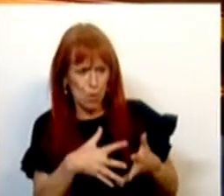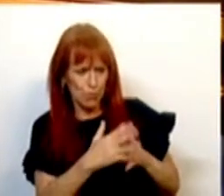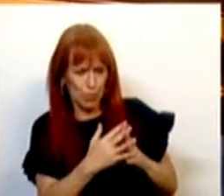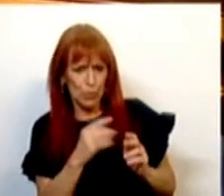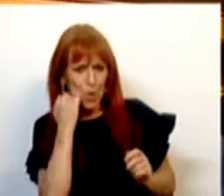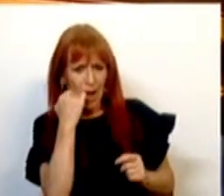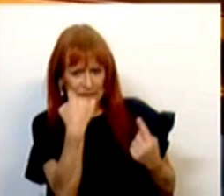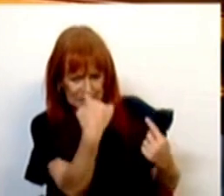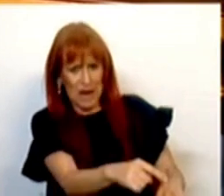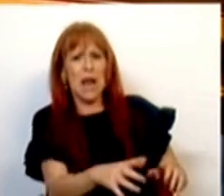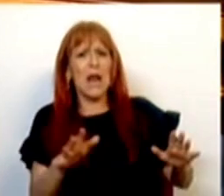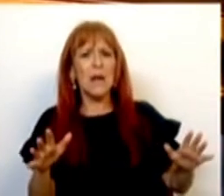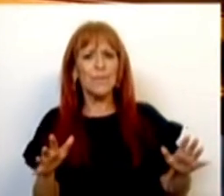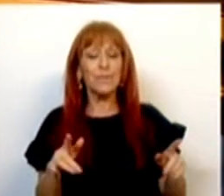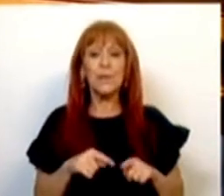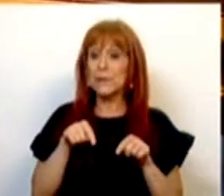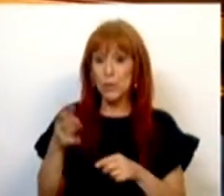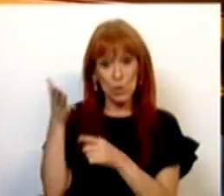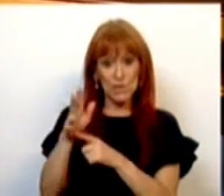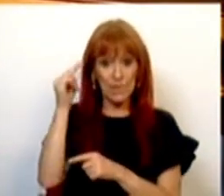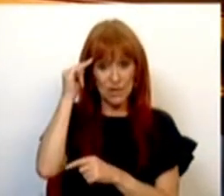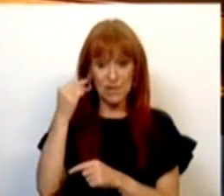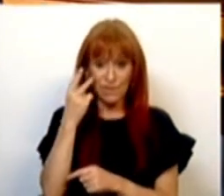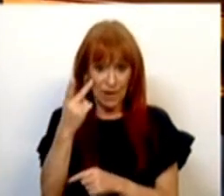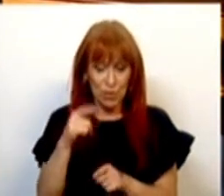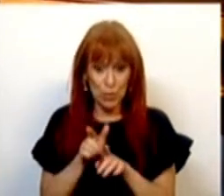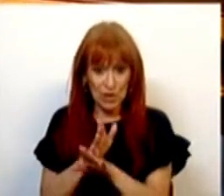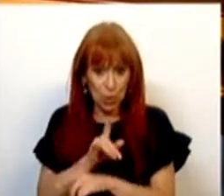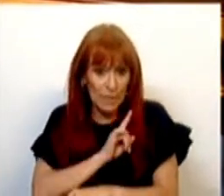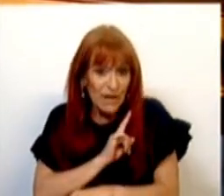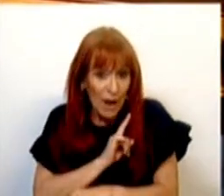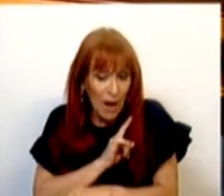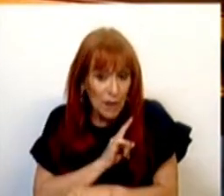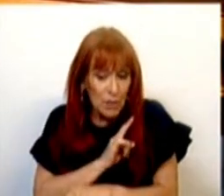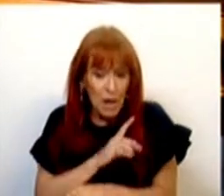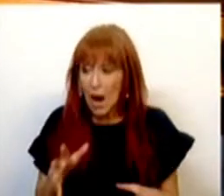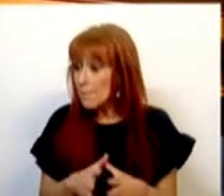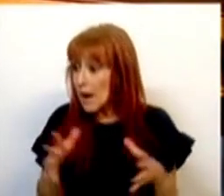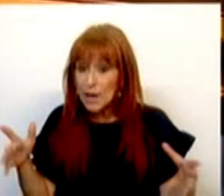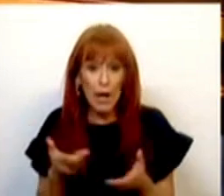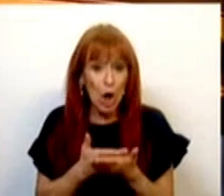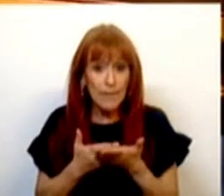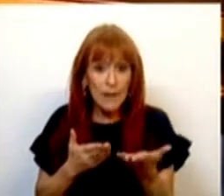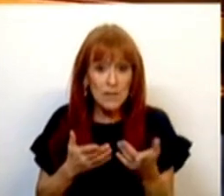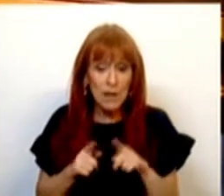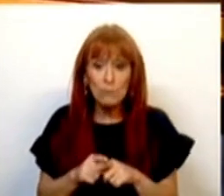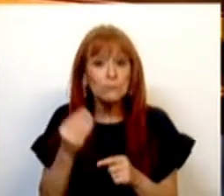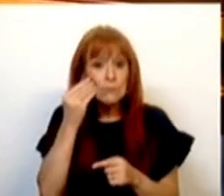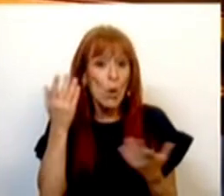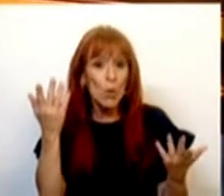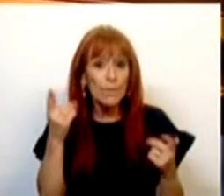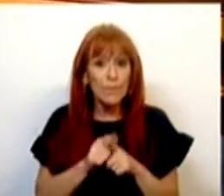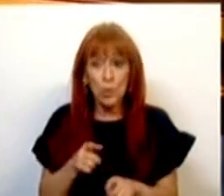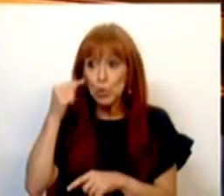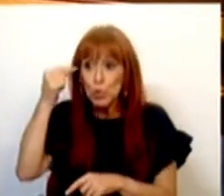estruturais gravíssimas. E no caso da Madeira, veja-se, o setor privado, a maior parte da economia é alimentada